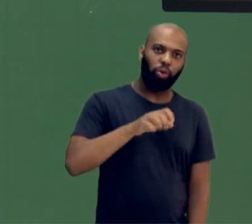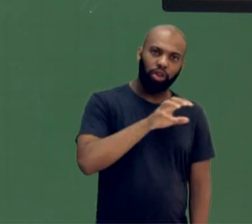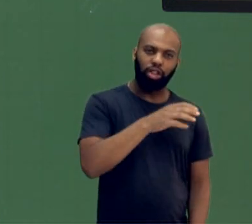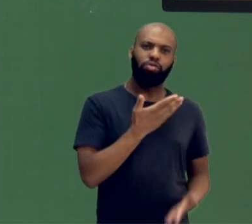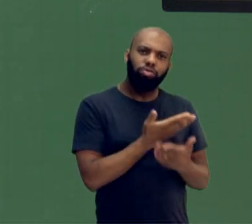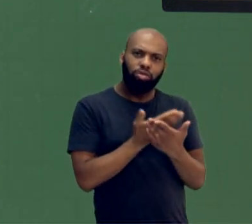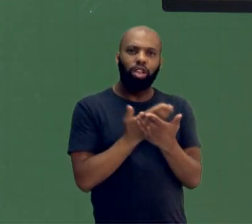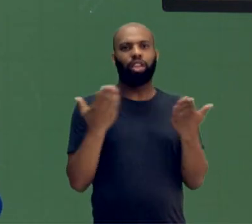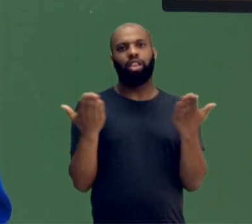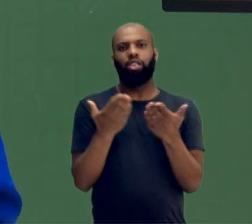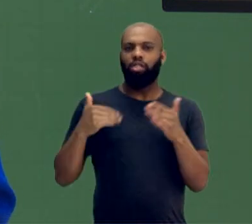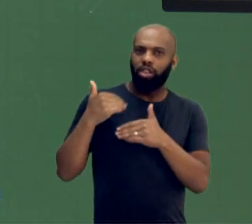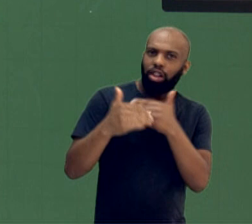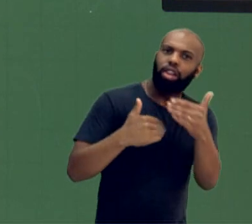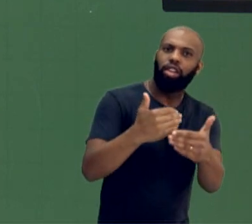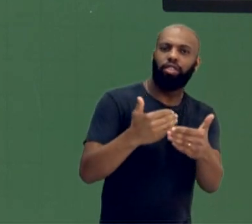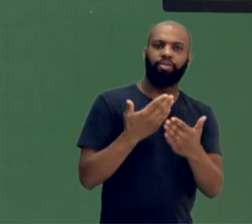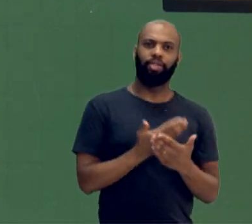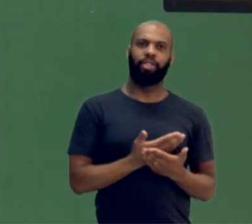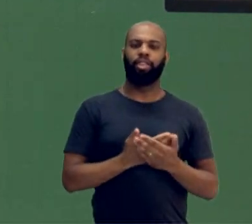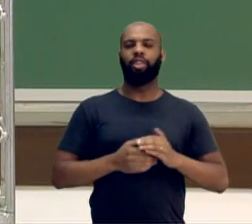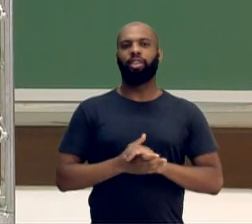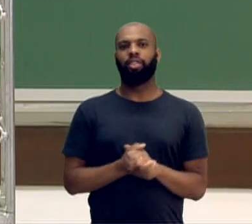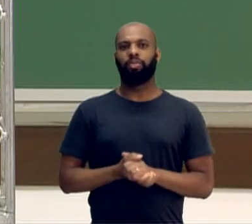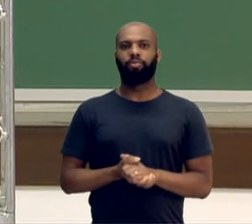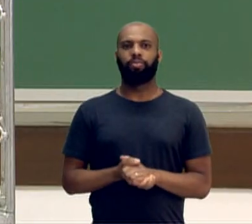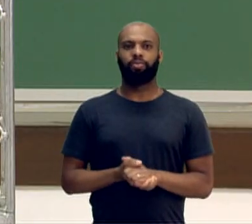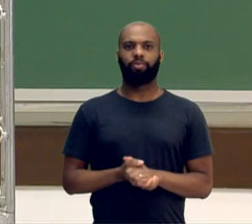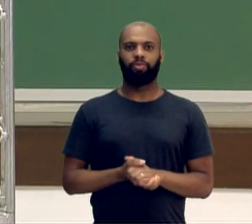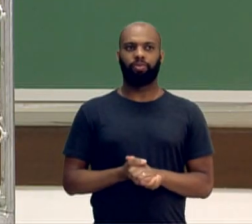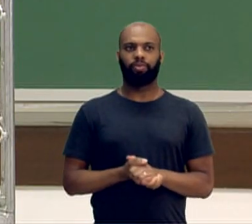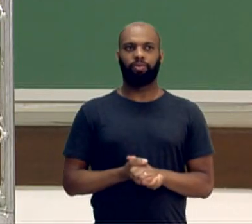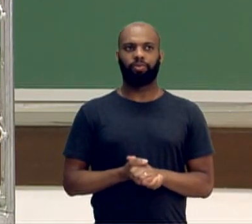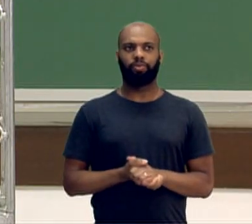isso ao longo da aula. Vem comigo!